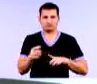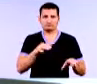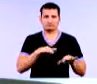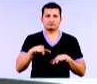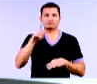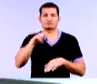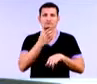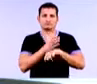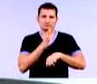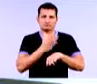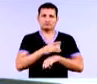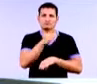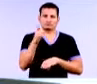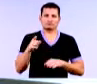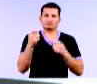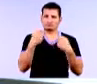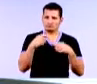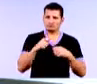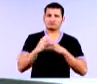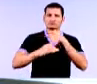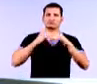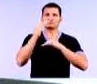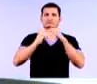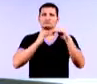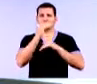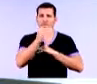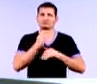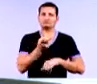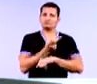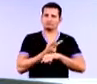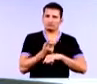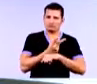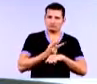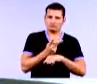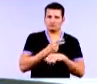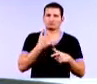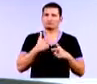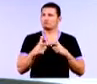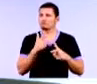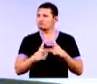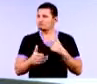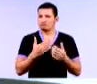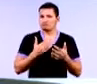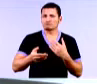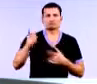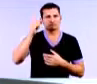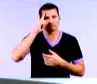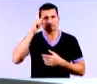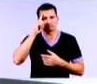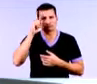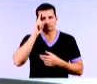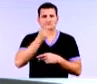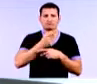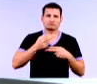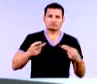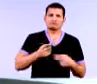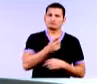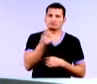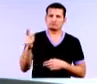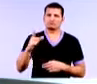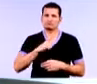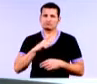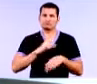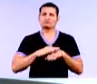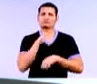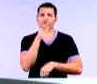é prática. Vocês precisam desenvolver. Procurem problemas do dia a dia, coisas com que vocês tenham